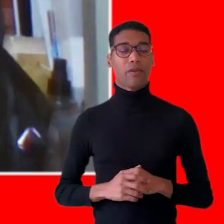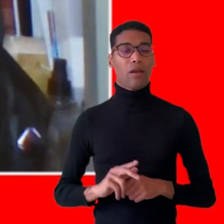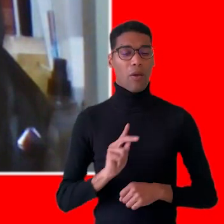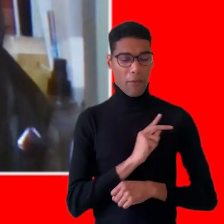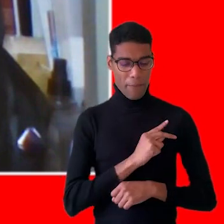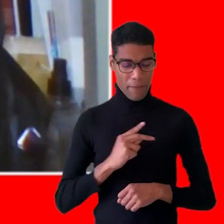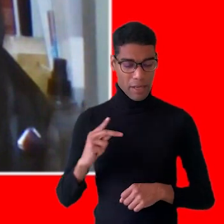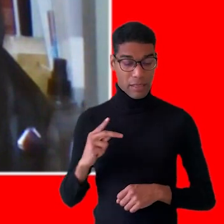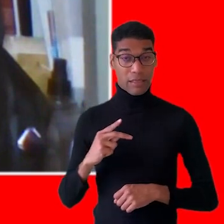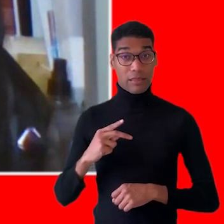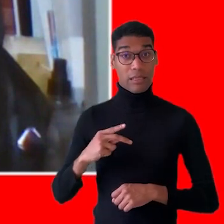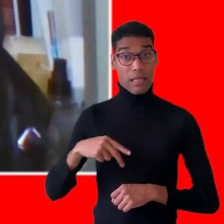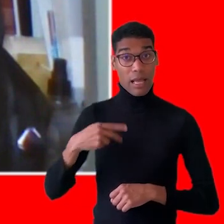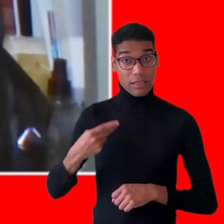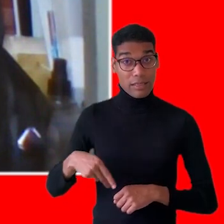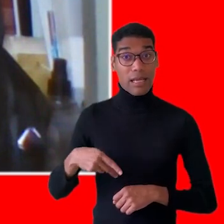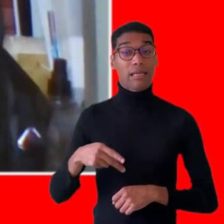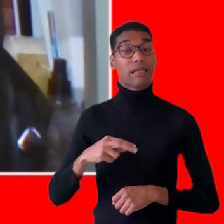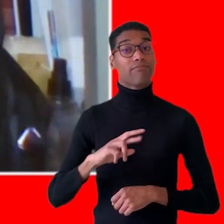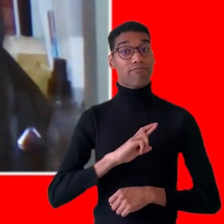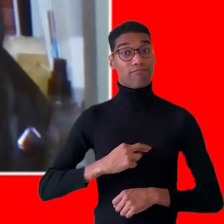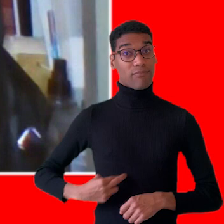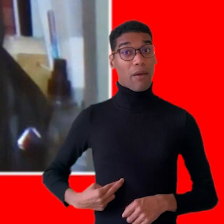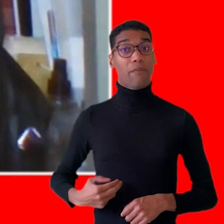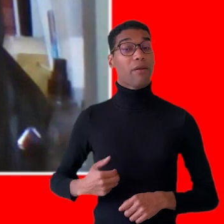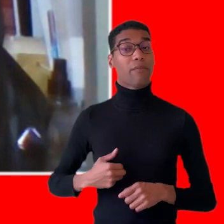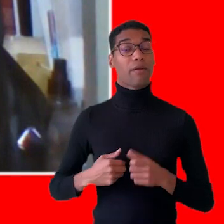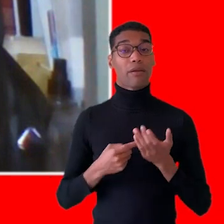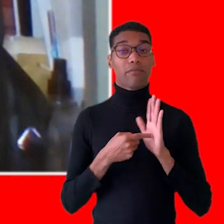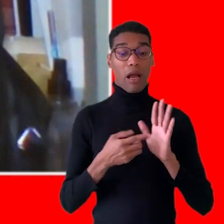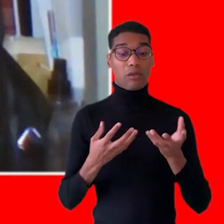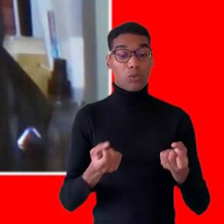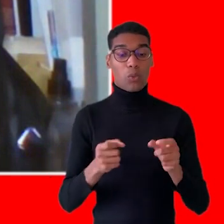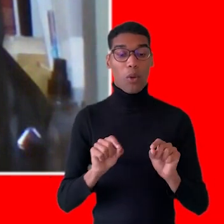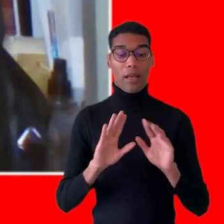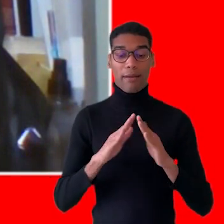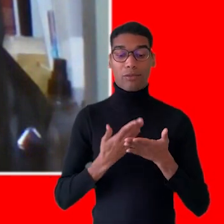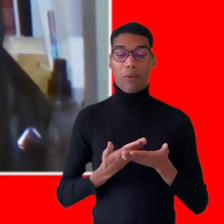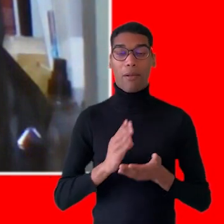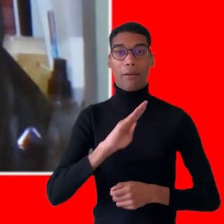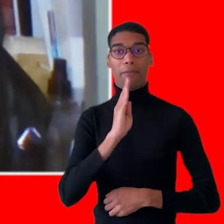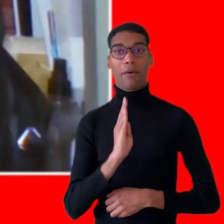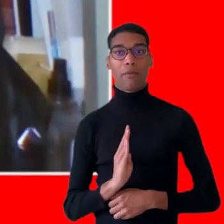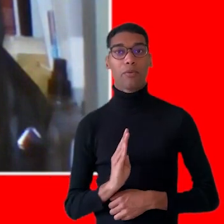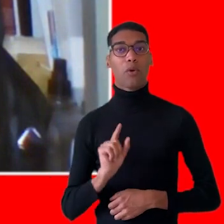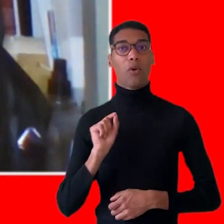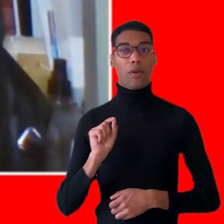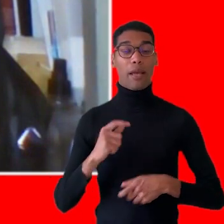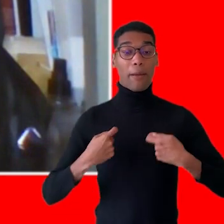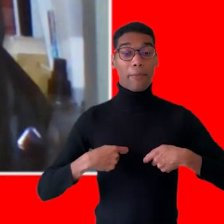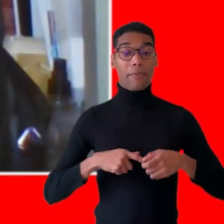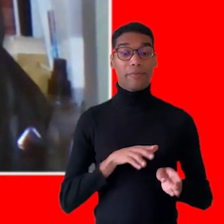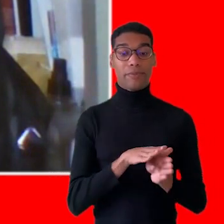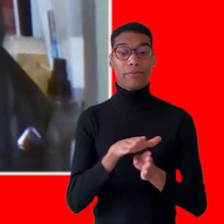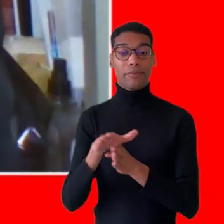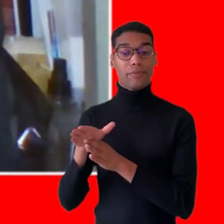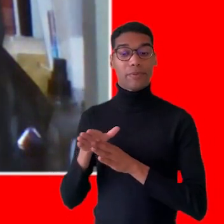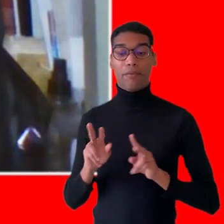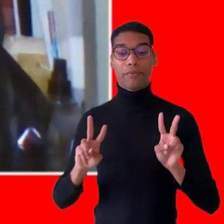que um presidente da República admitiu que a escola brasileira é uma escola de